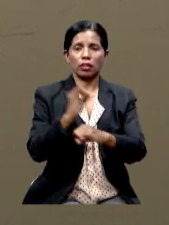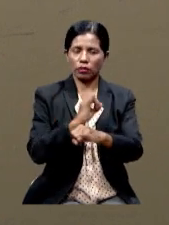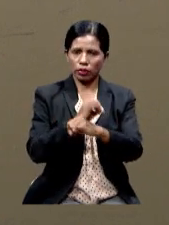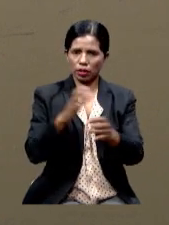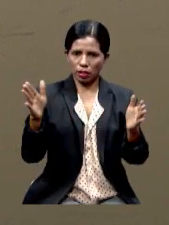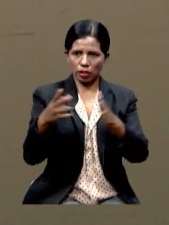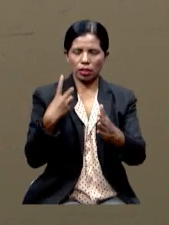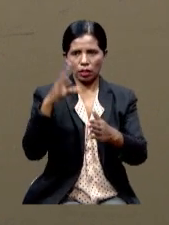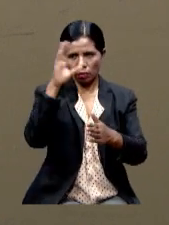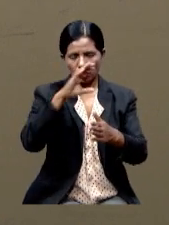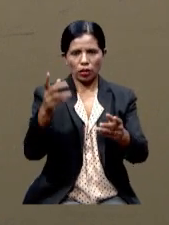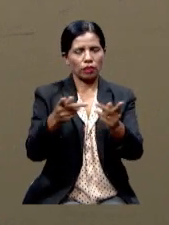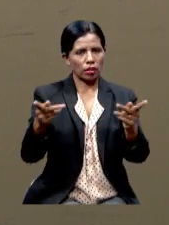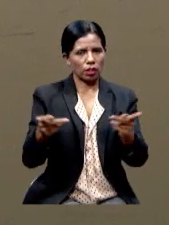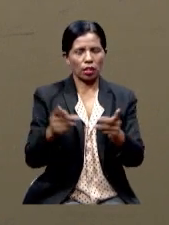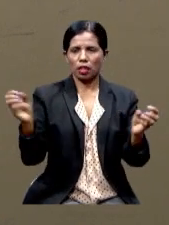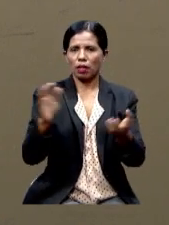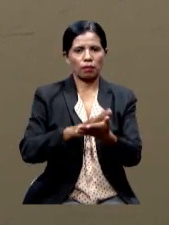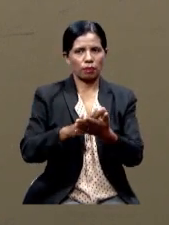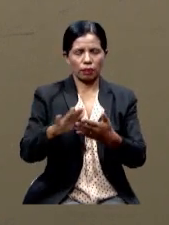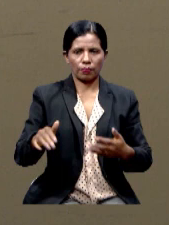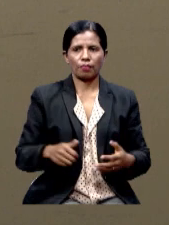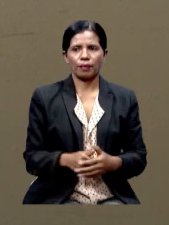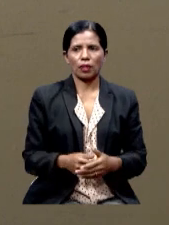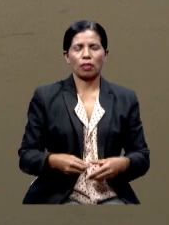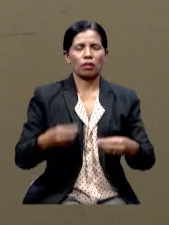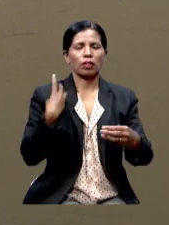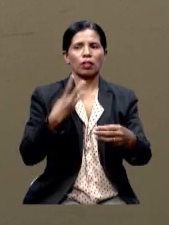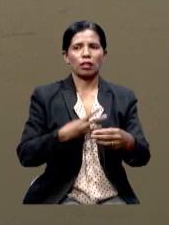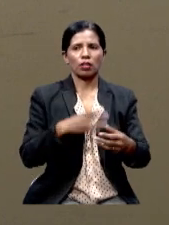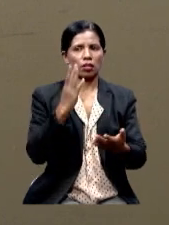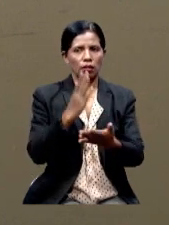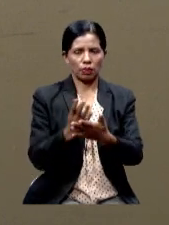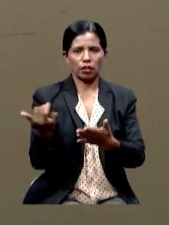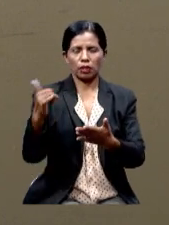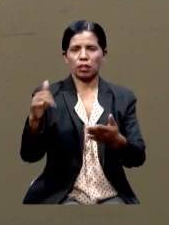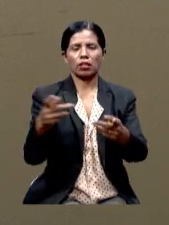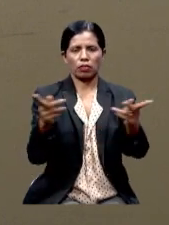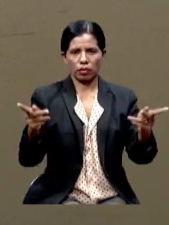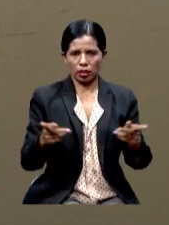em fato e na higiene. A lei permite que tenha halo um seramento do ser infato.